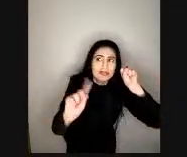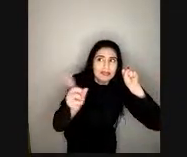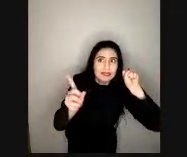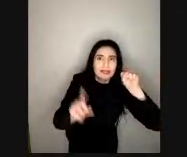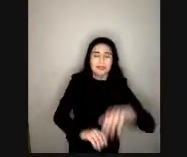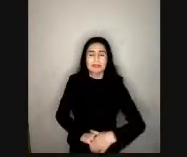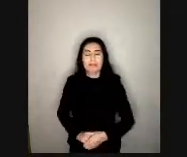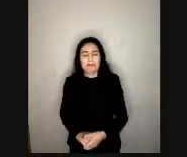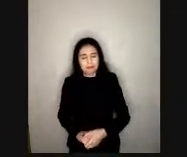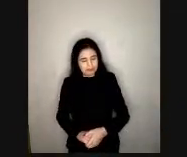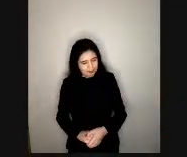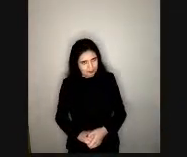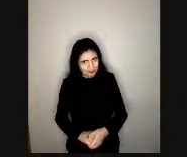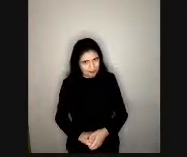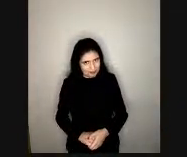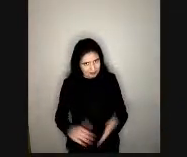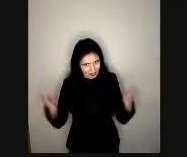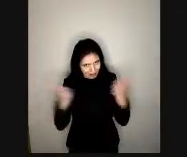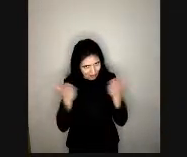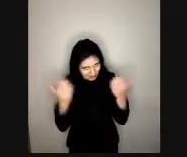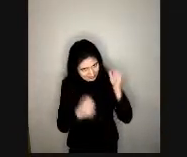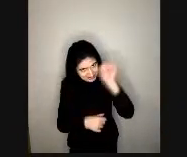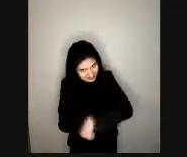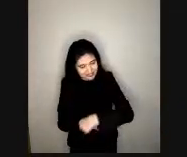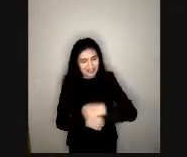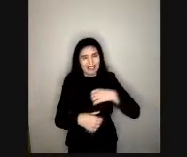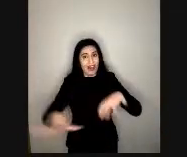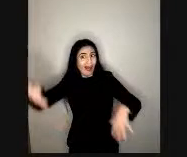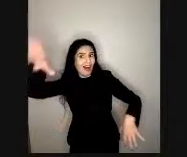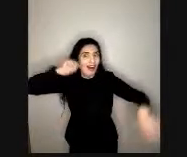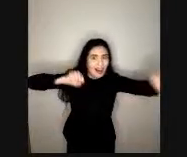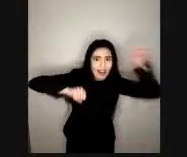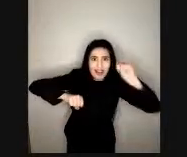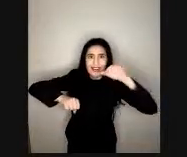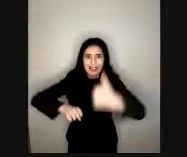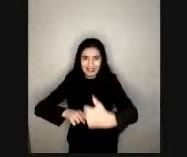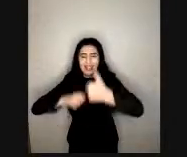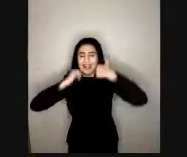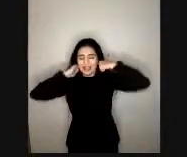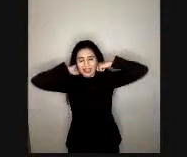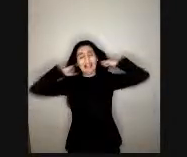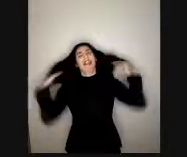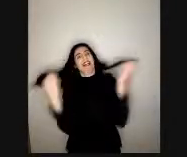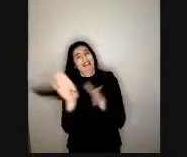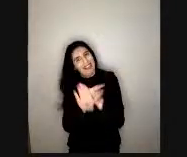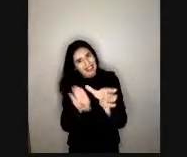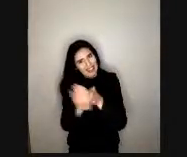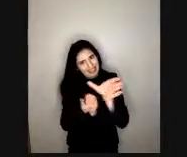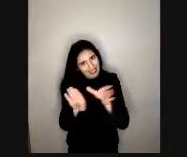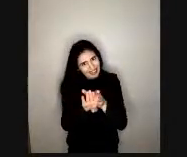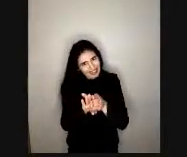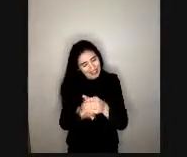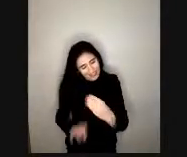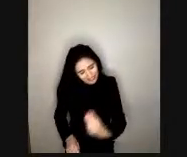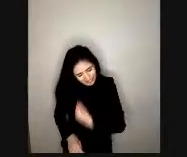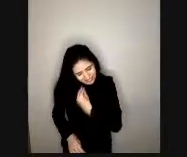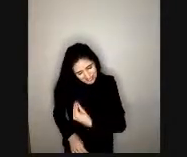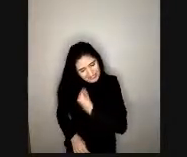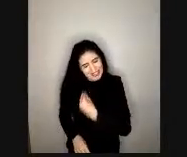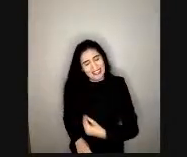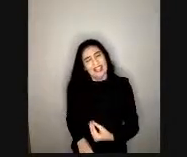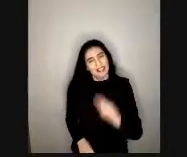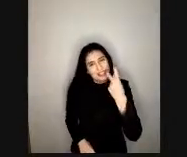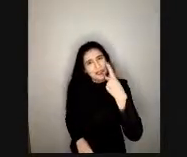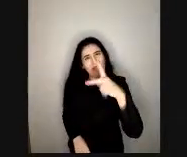E agora sim. Eu gostaria de deixar aqui uma mensagem dizendo: viva sua vida